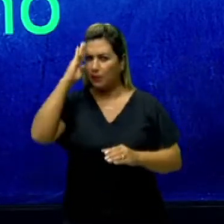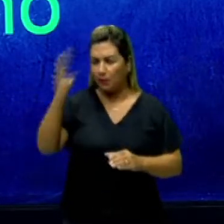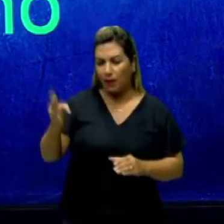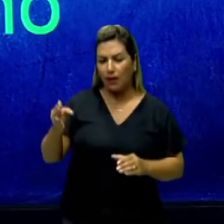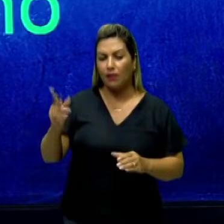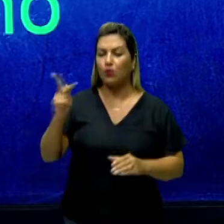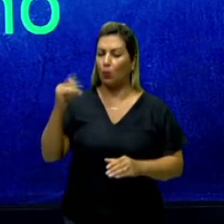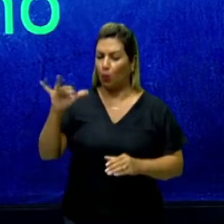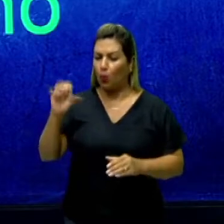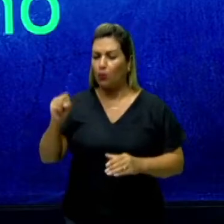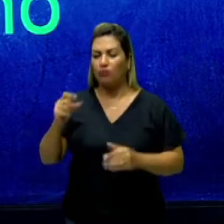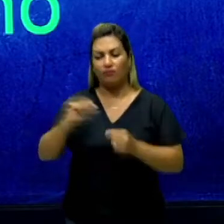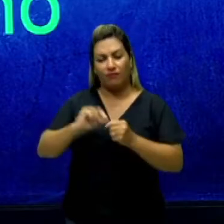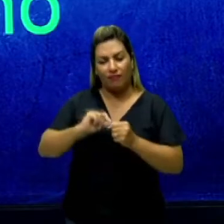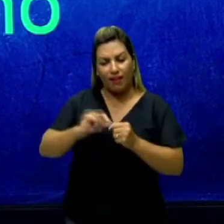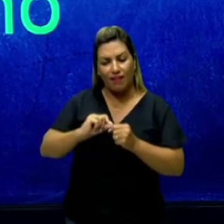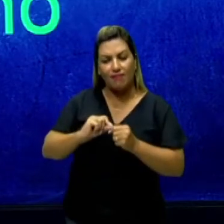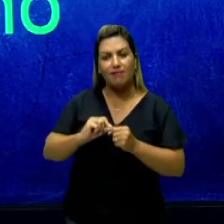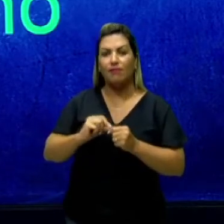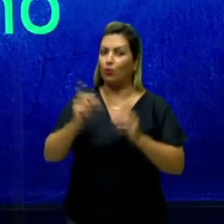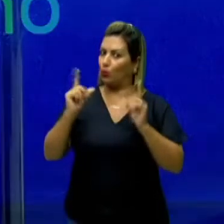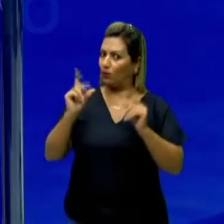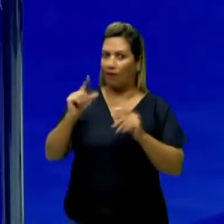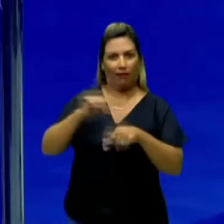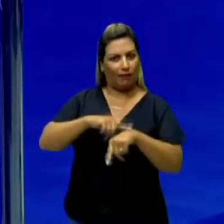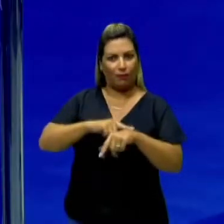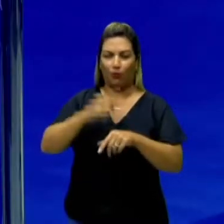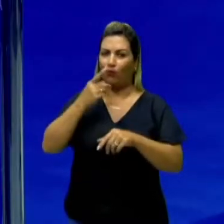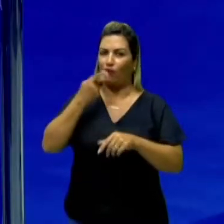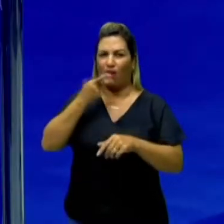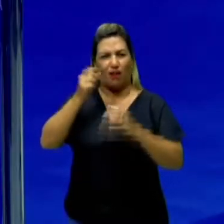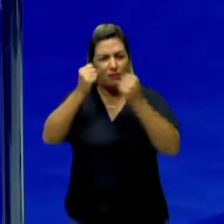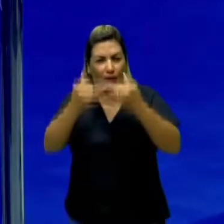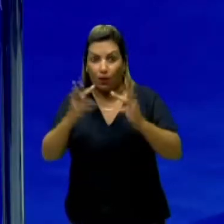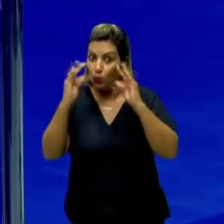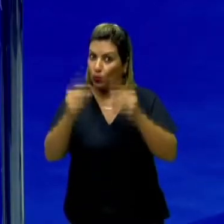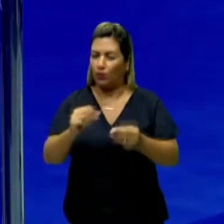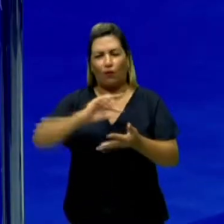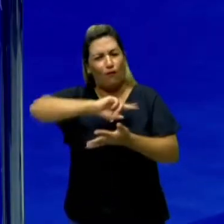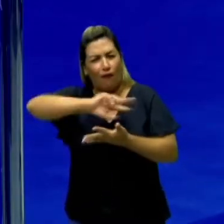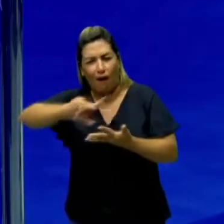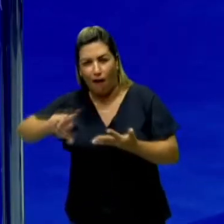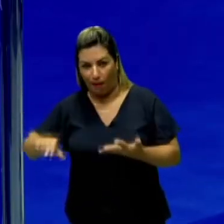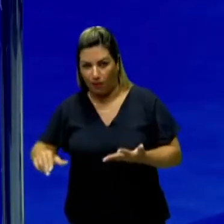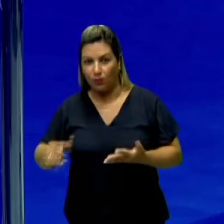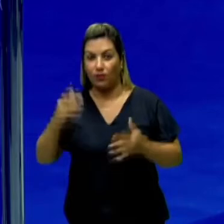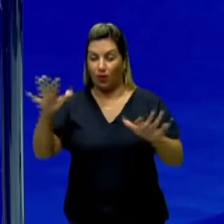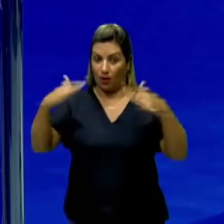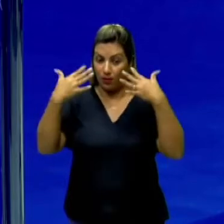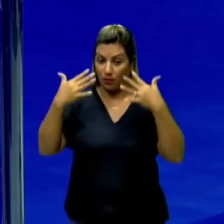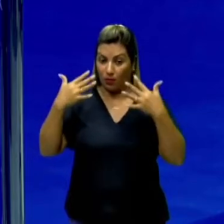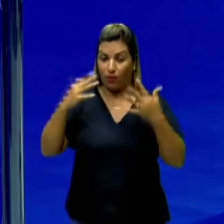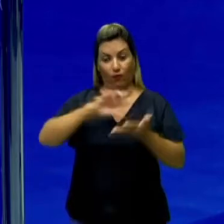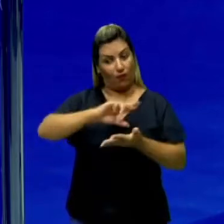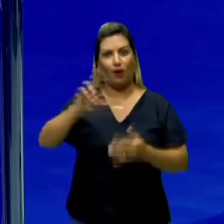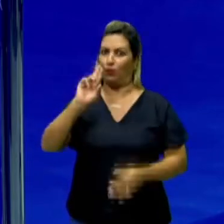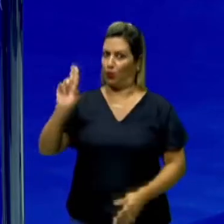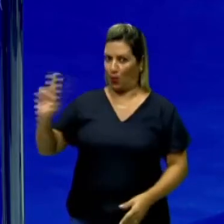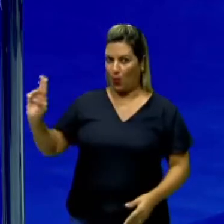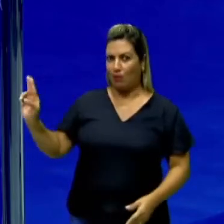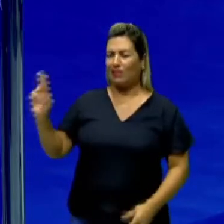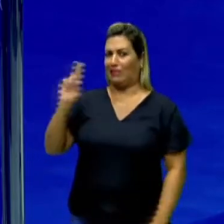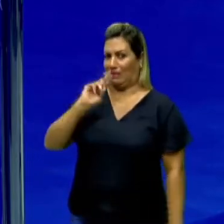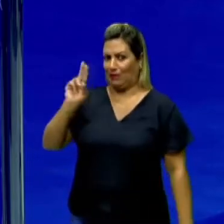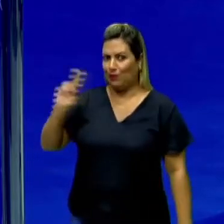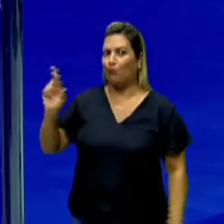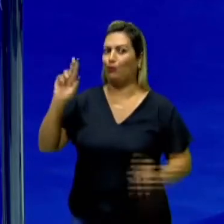que são produzidos. Não dá tempo de falar de todos, porque são muitos. E eu quero que vocês prestem atenção na seguinte situação. São muitos nomes,